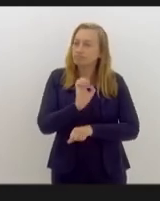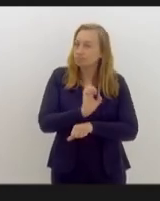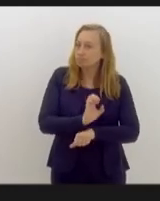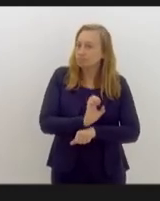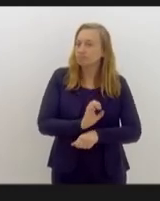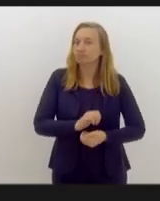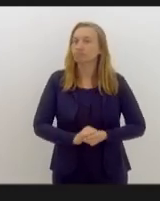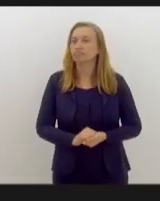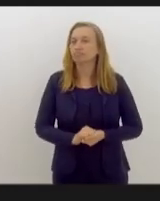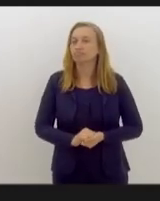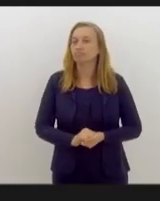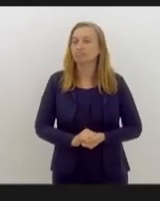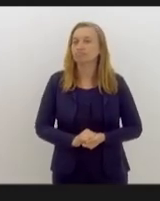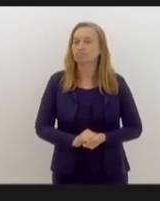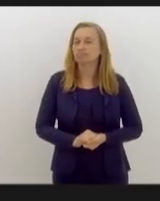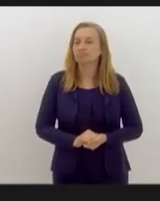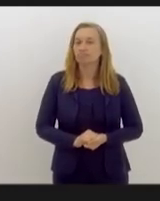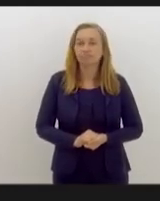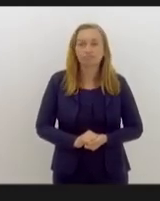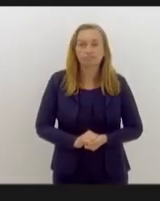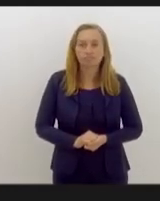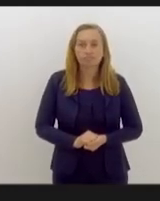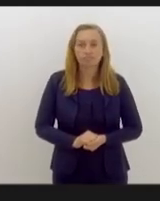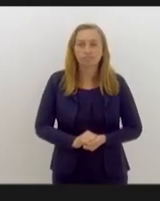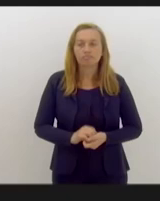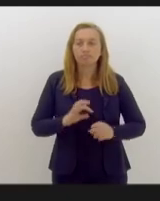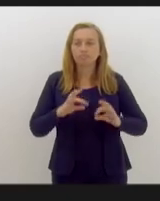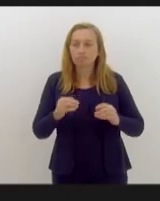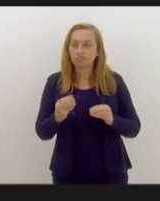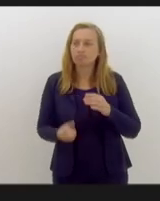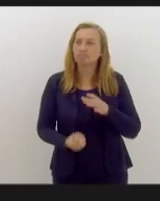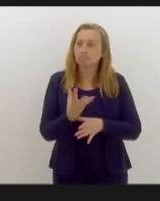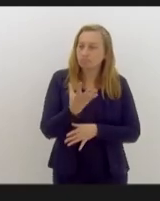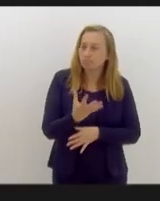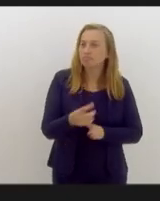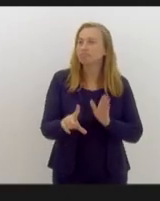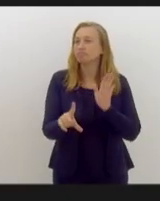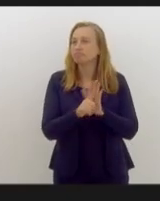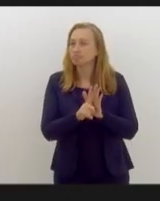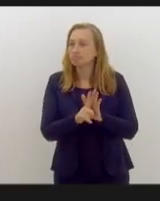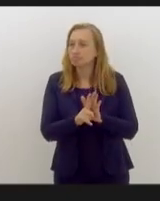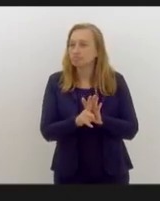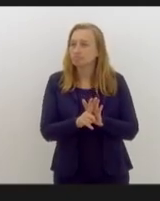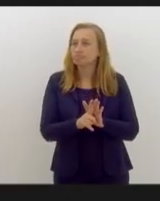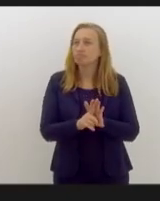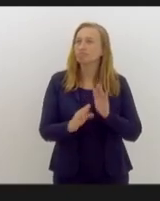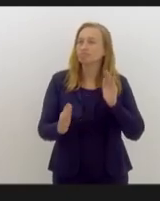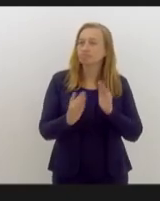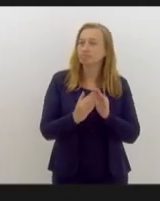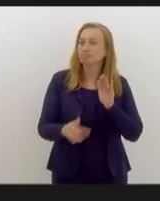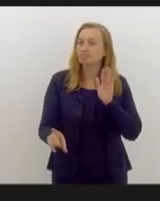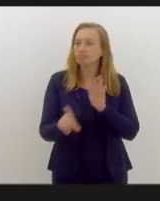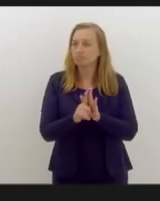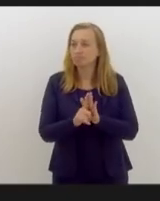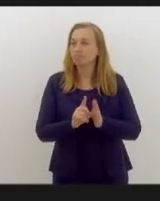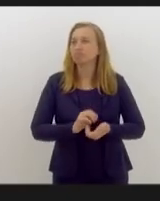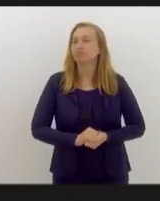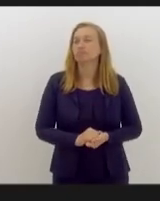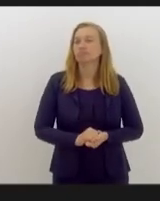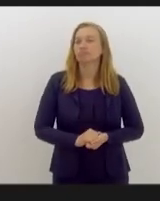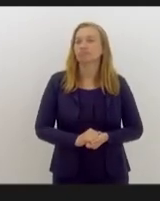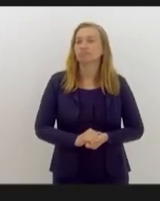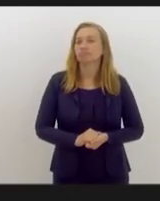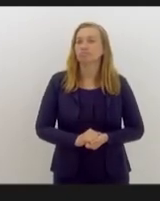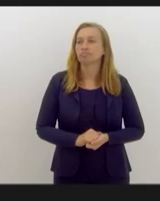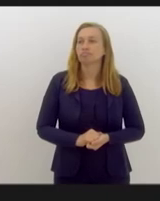né, e a normatização de tudo que é produzido em termos de legislação nessa casa parlamentar,